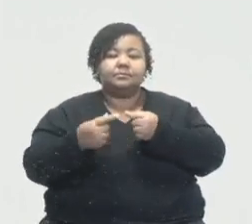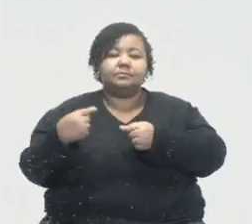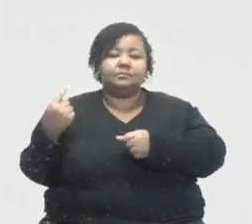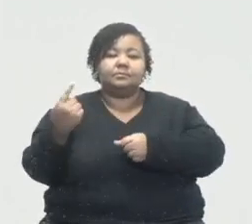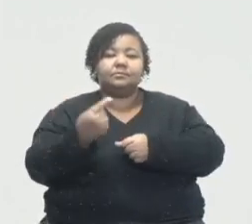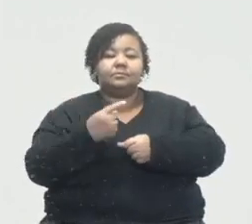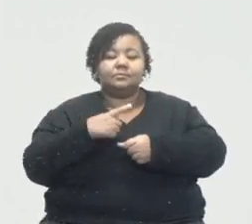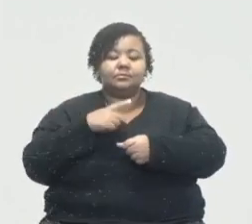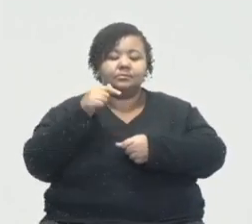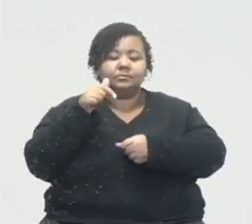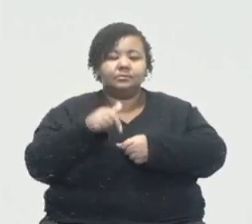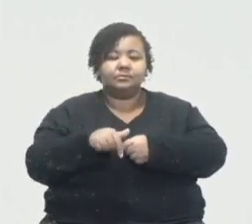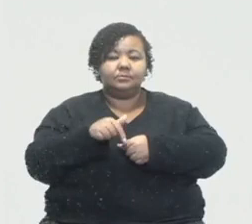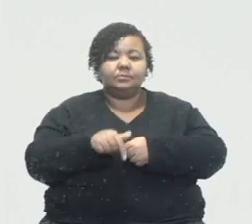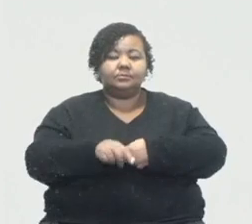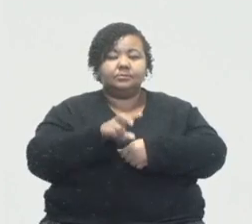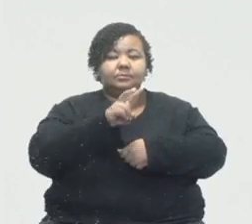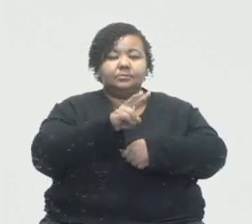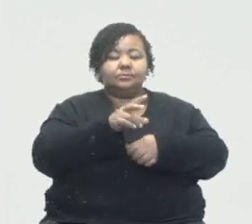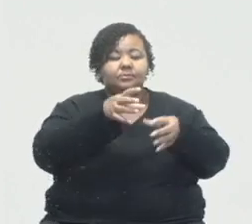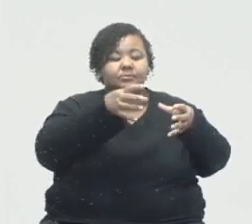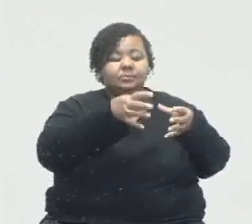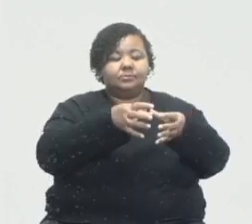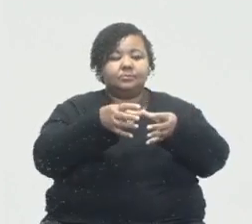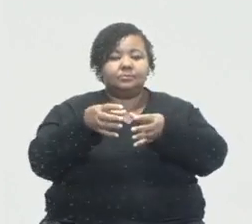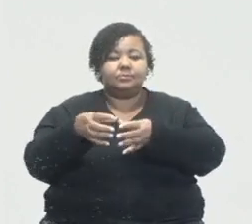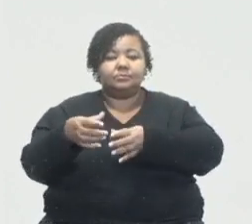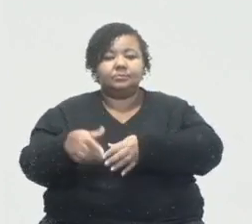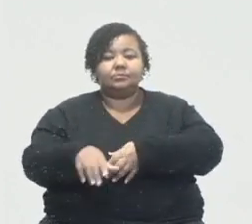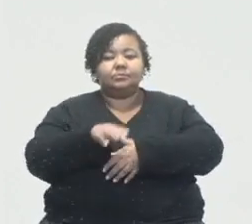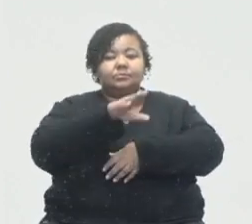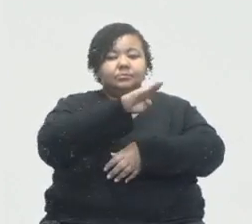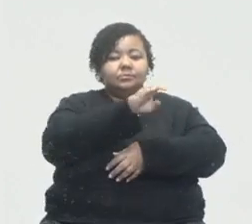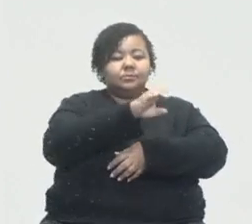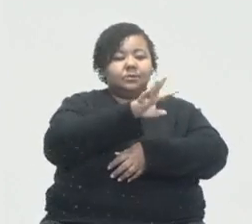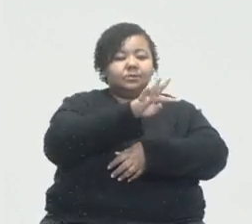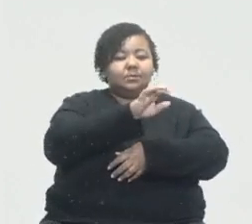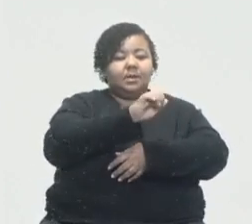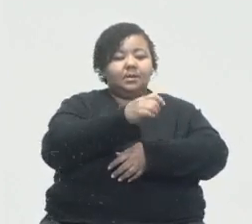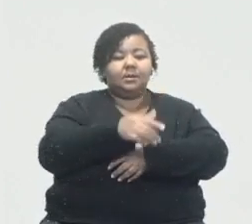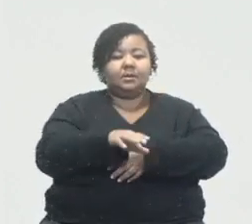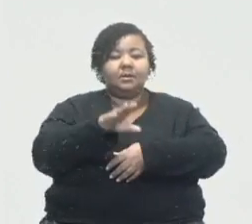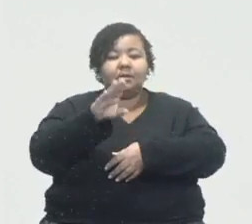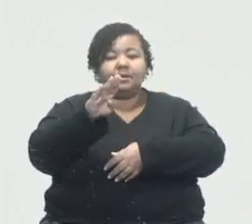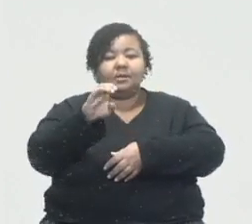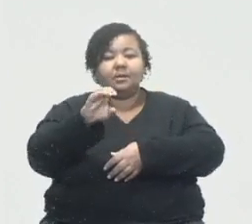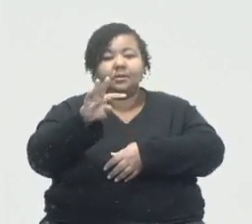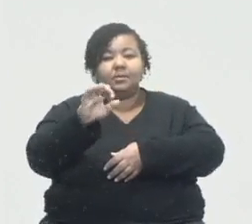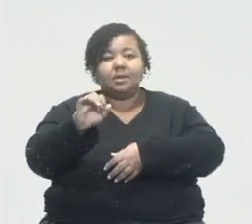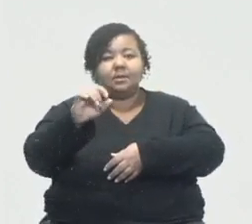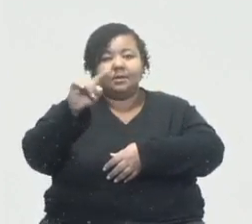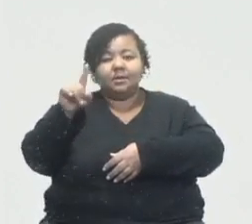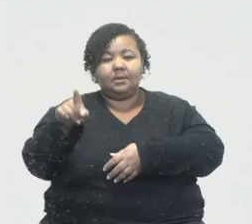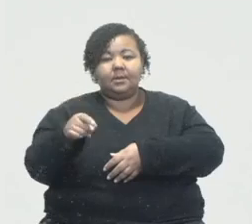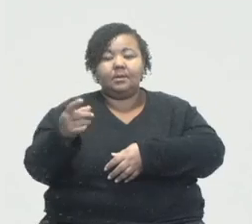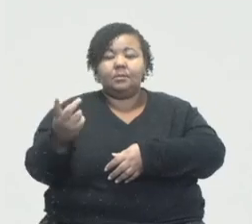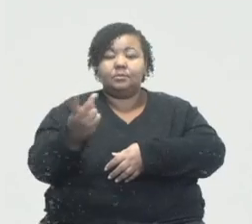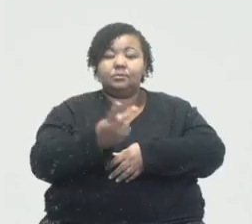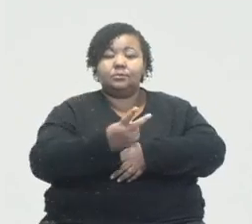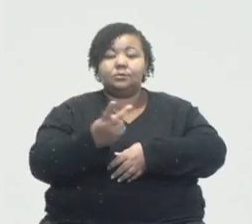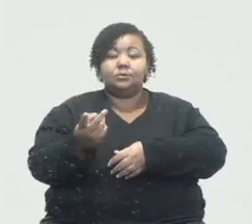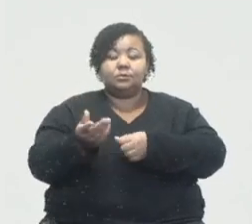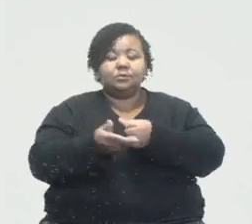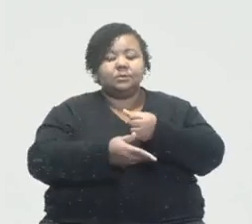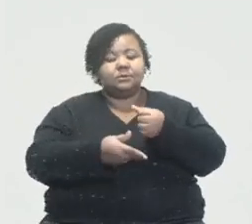aqui dois conjuntos, o beta e o beta'. Eles são duas bases ordenadas